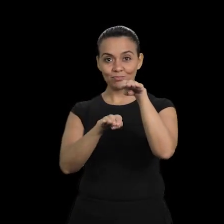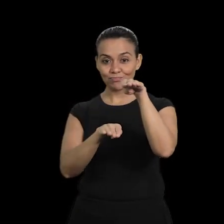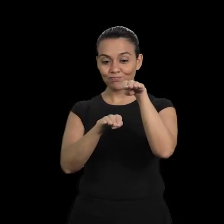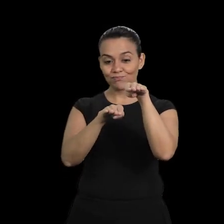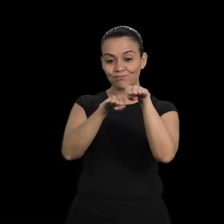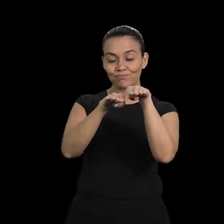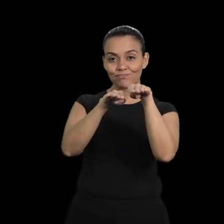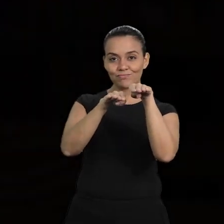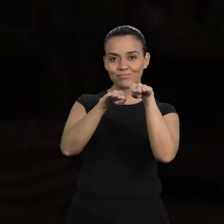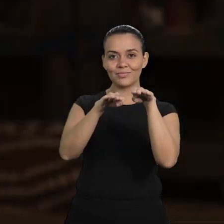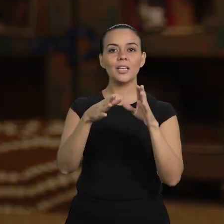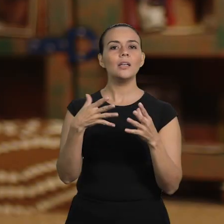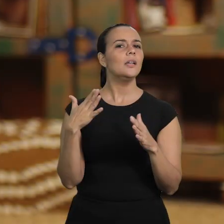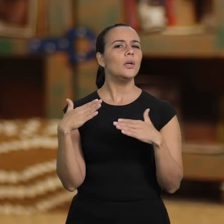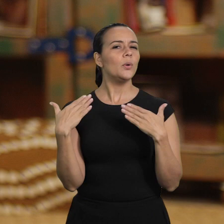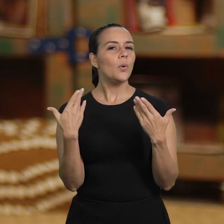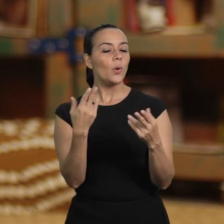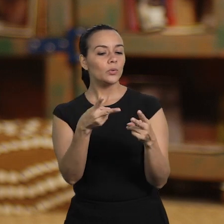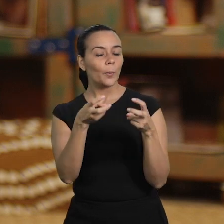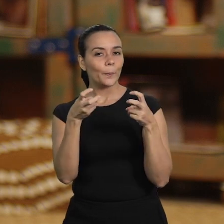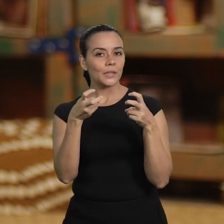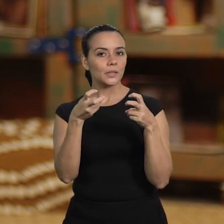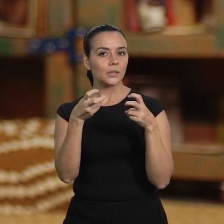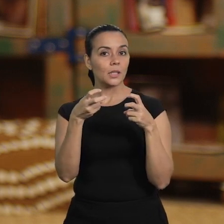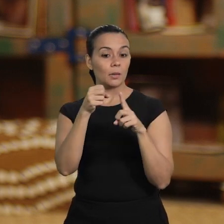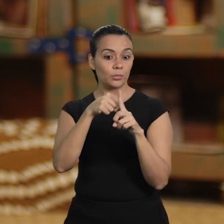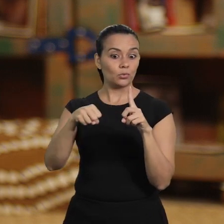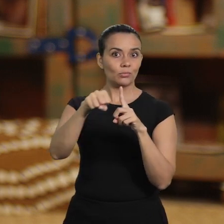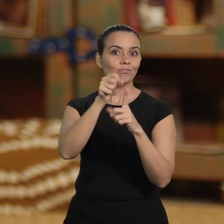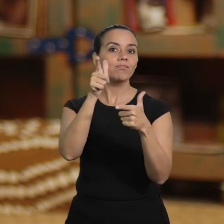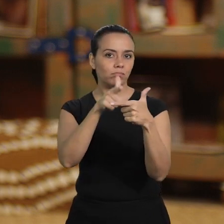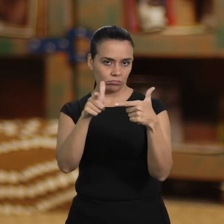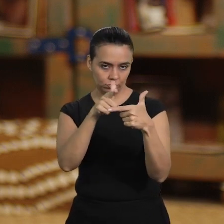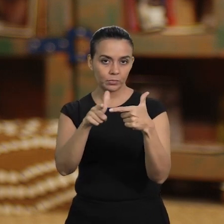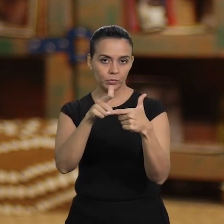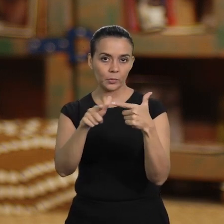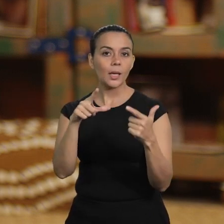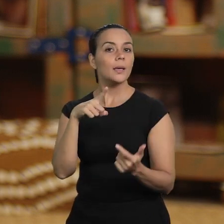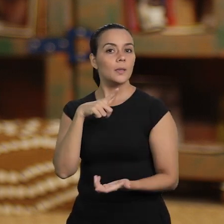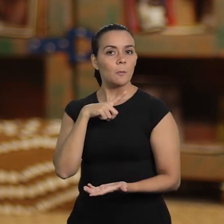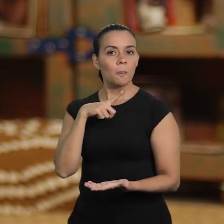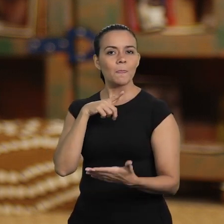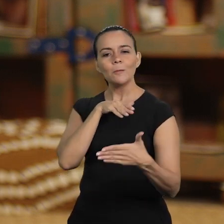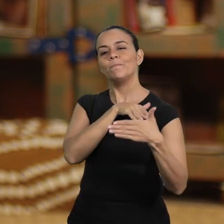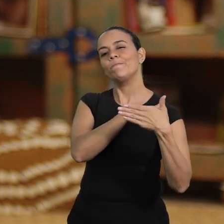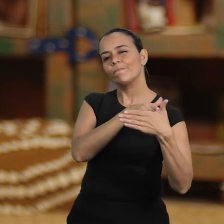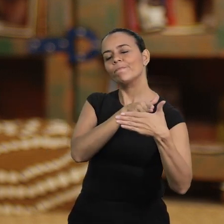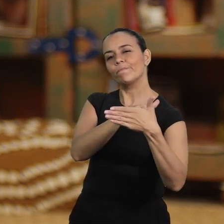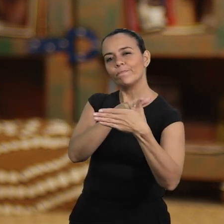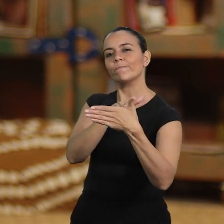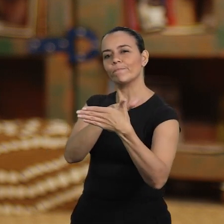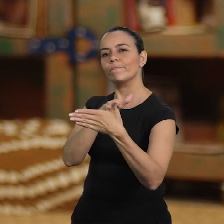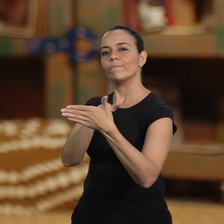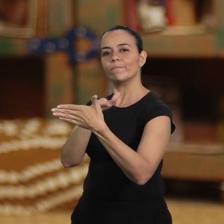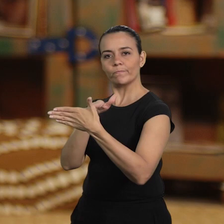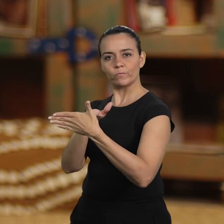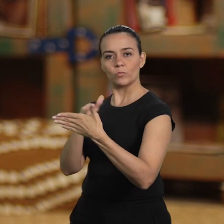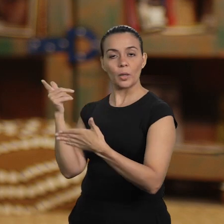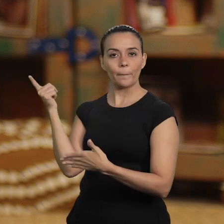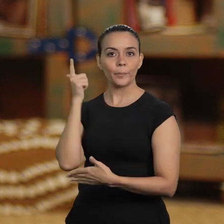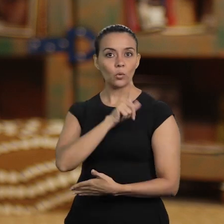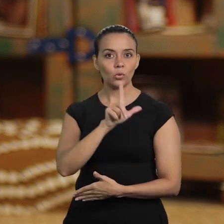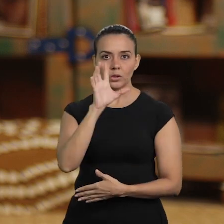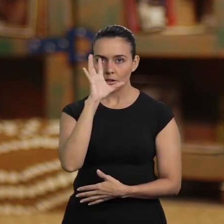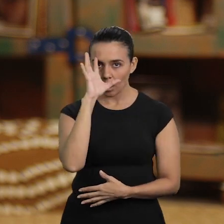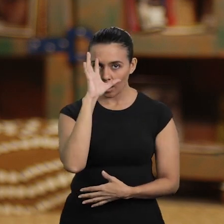social. Quando a gente identifica um problema social, existem várias barreiras para a gente vencer até chegar